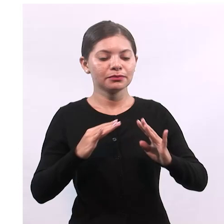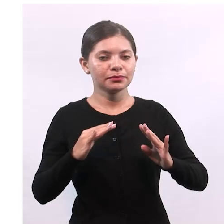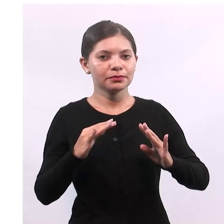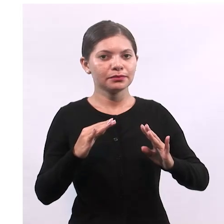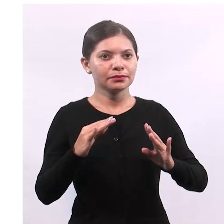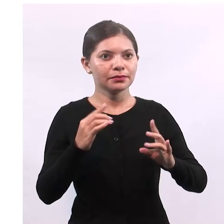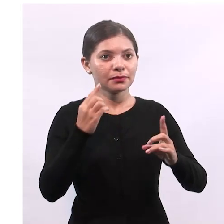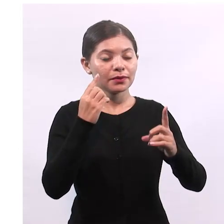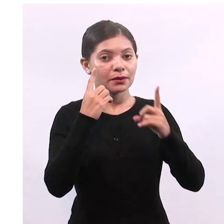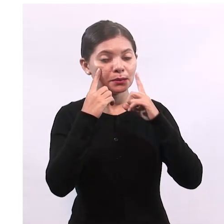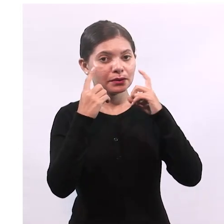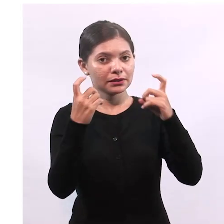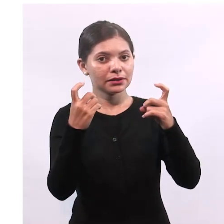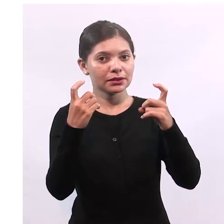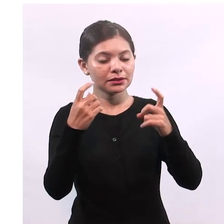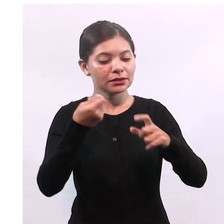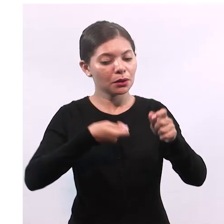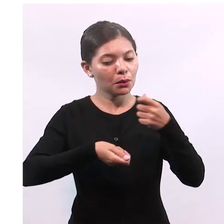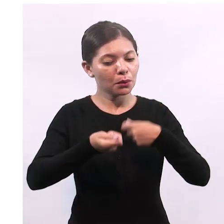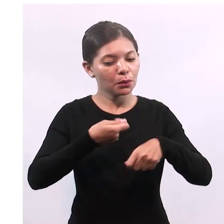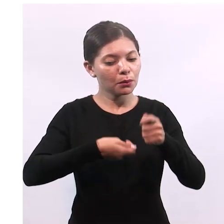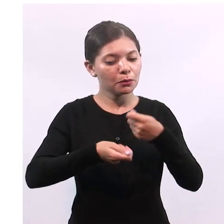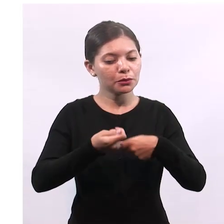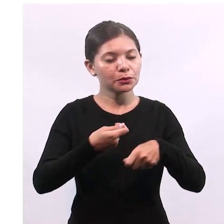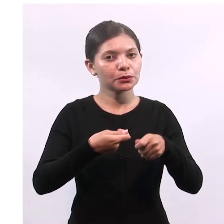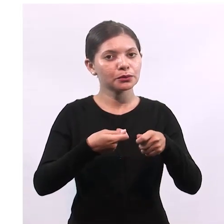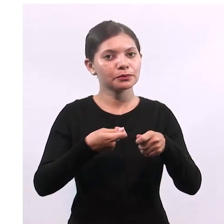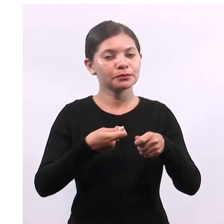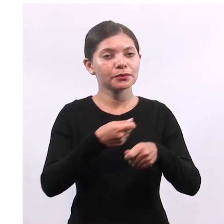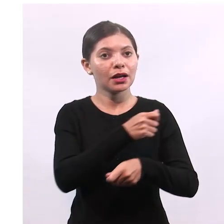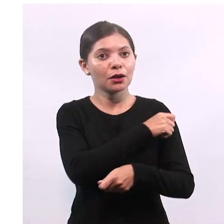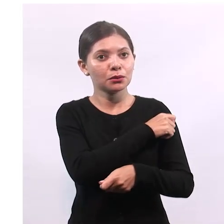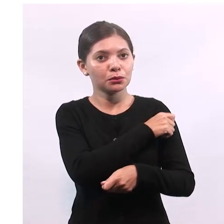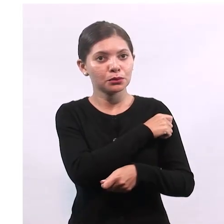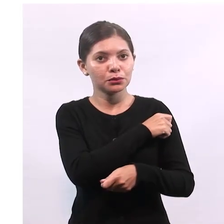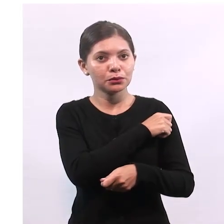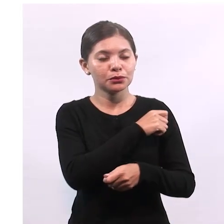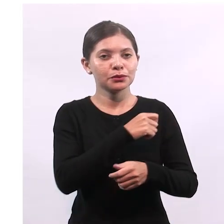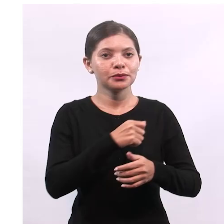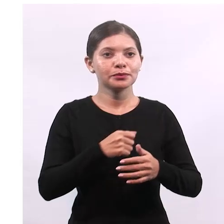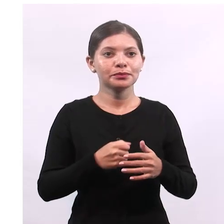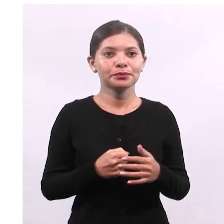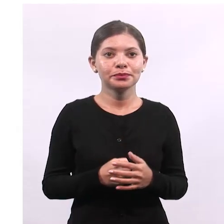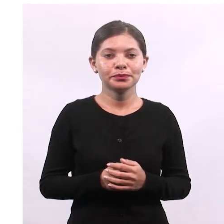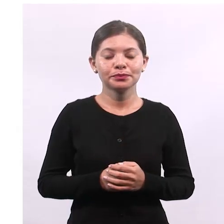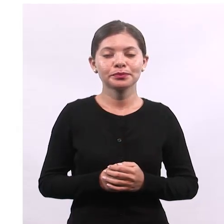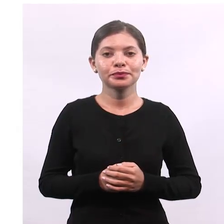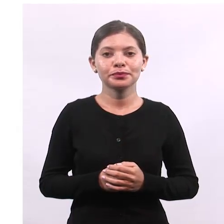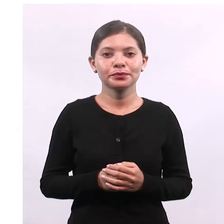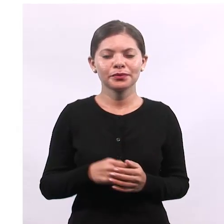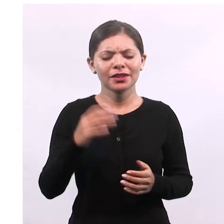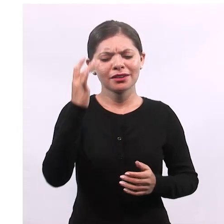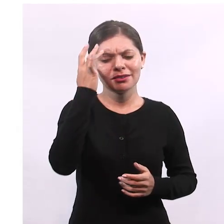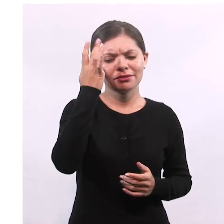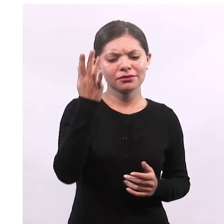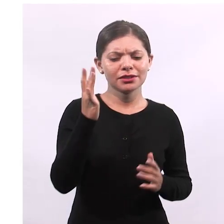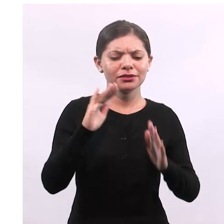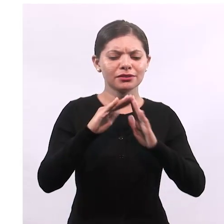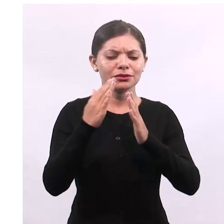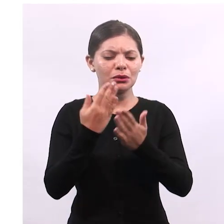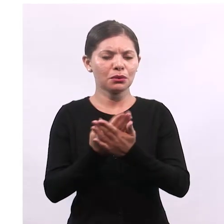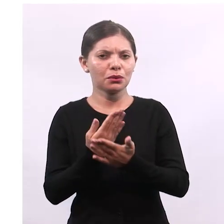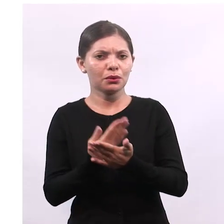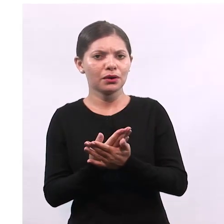ao interesse econômico mais alunos são concentrados urbana é mais fácil manter uma escola particular na zona urbana